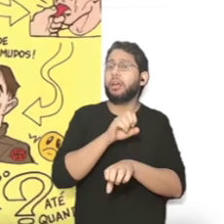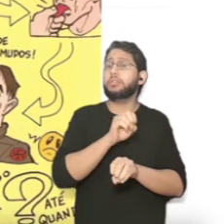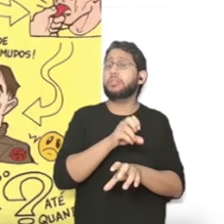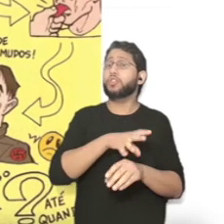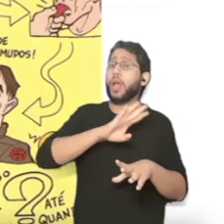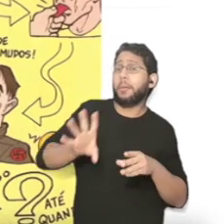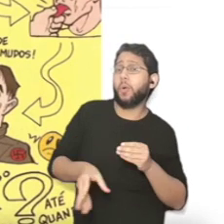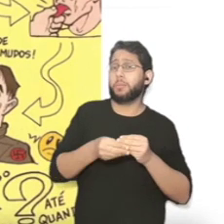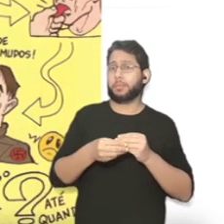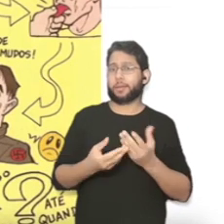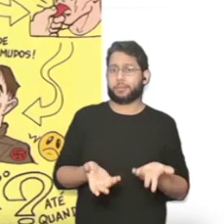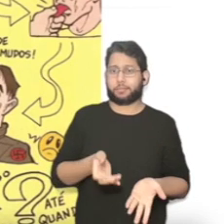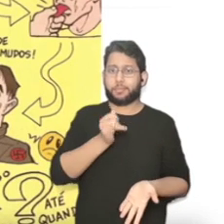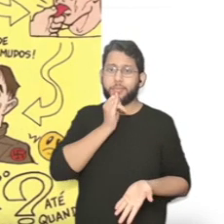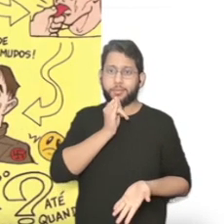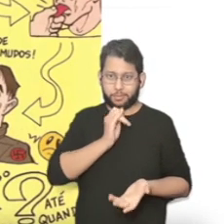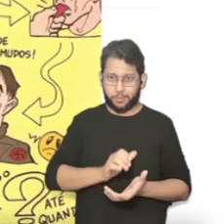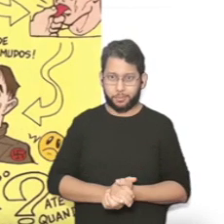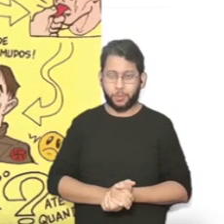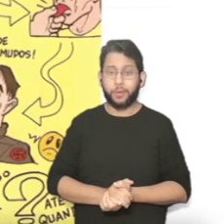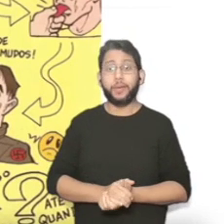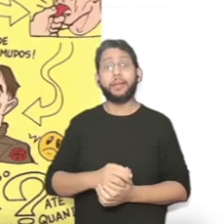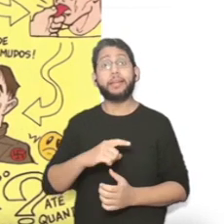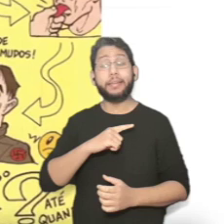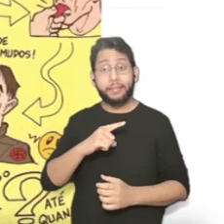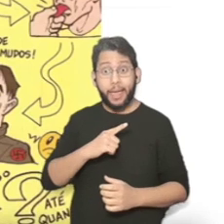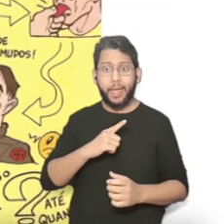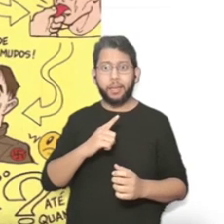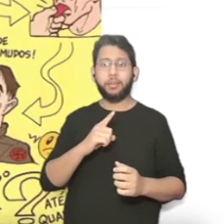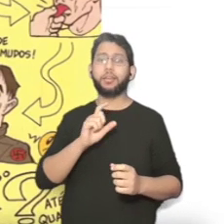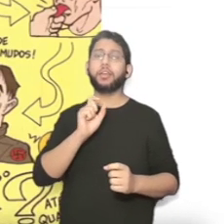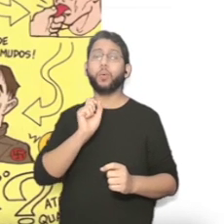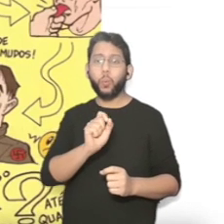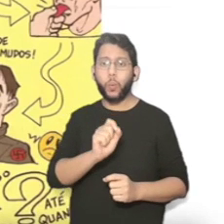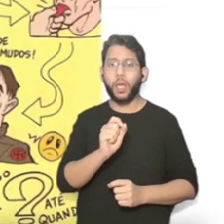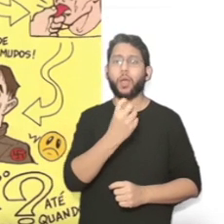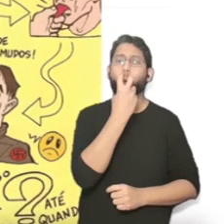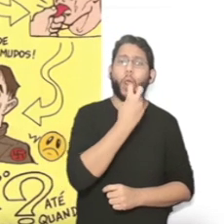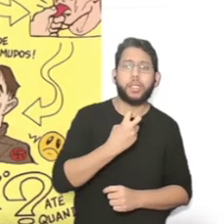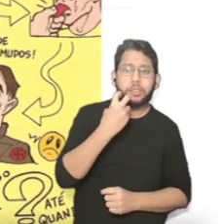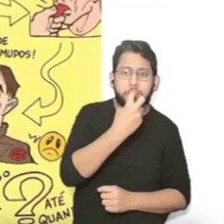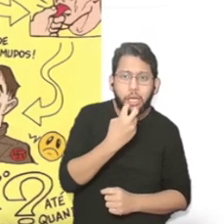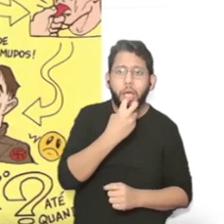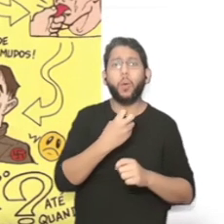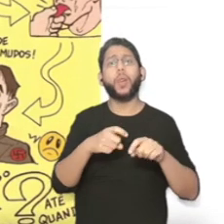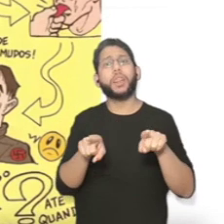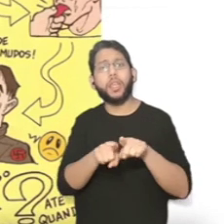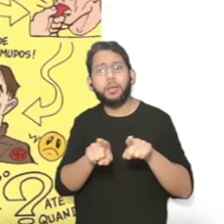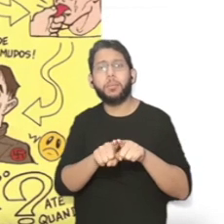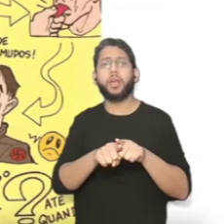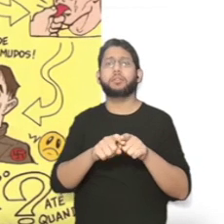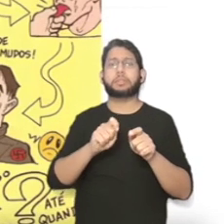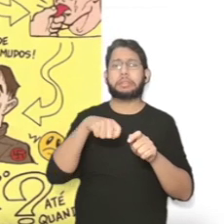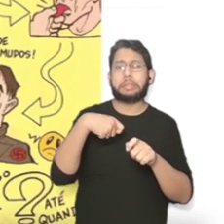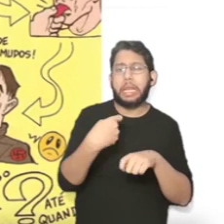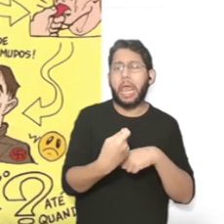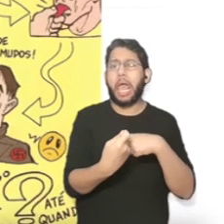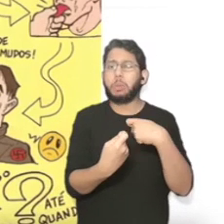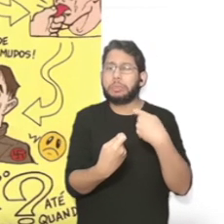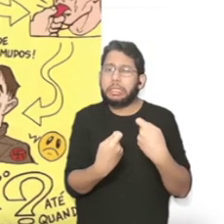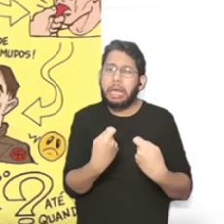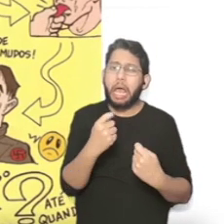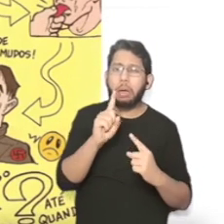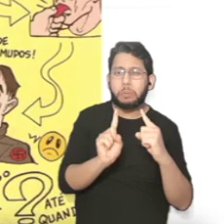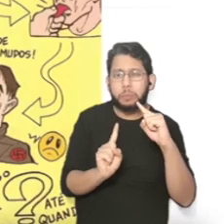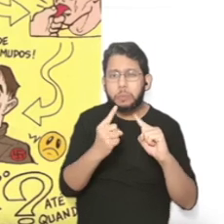educação das pessoas surdas, né? No caso, por meio dos sinais e de escrita,